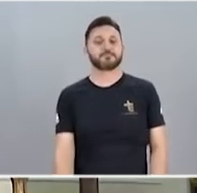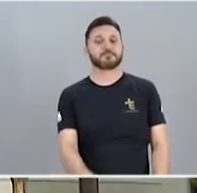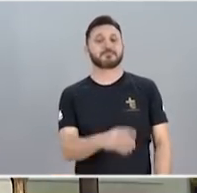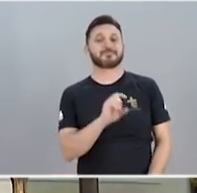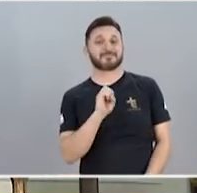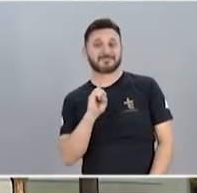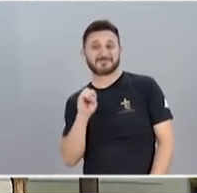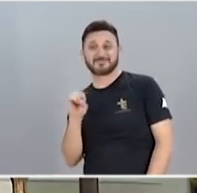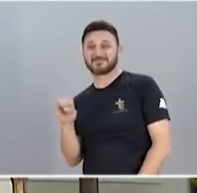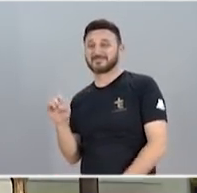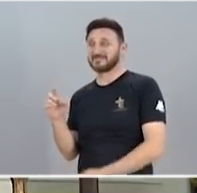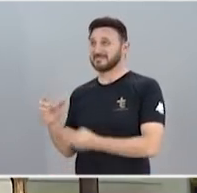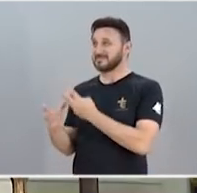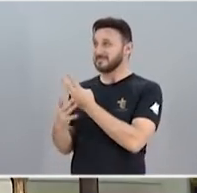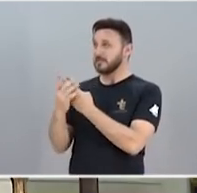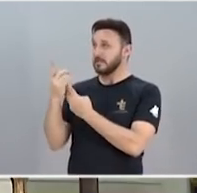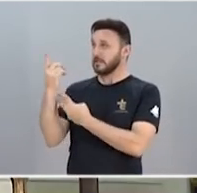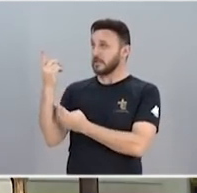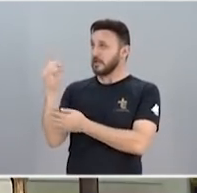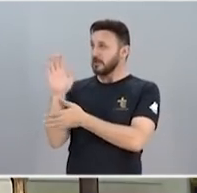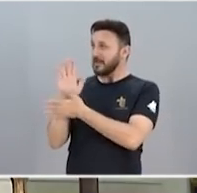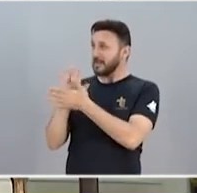Sem ti nada